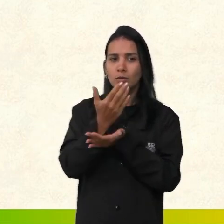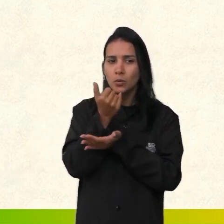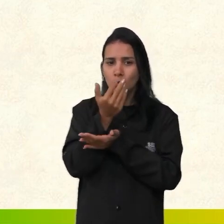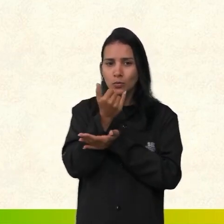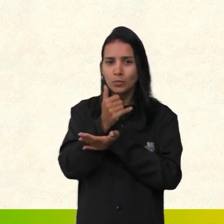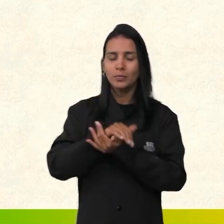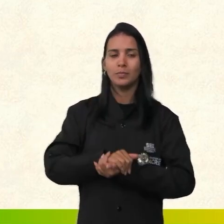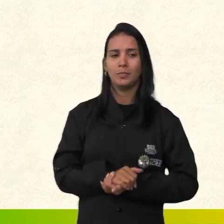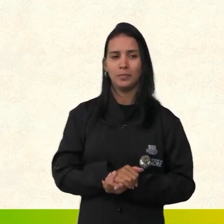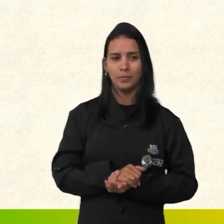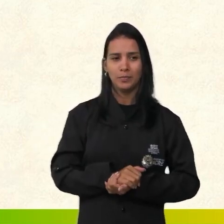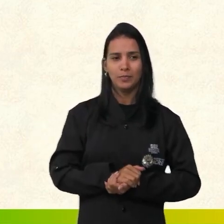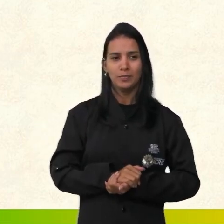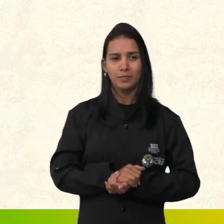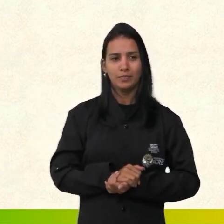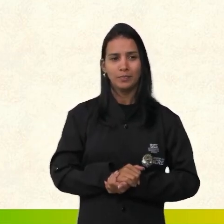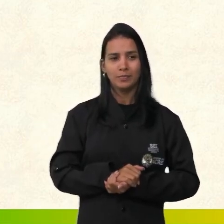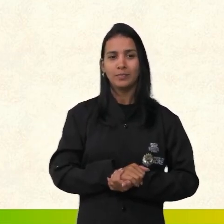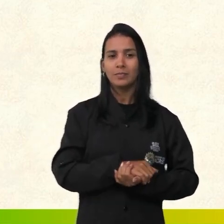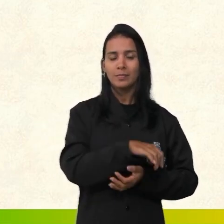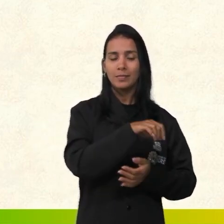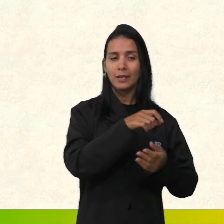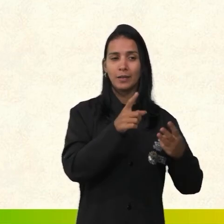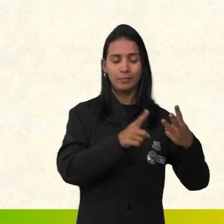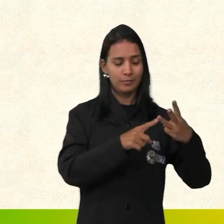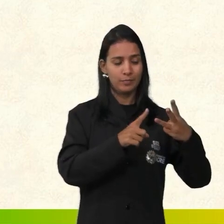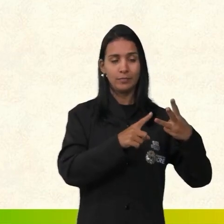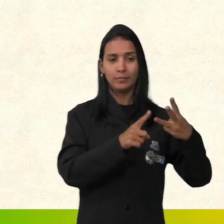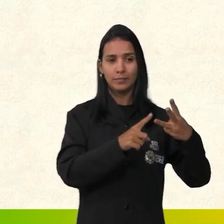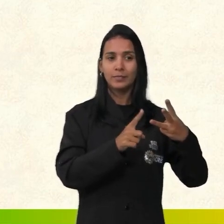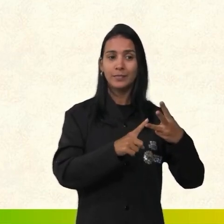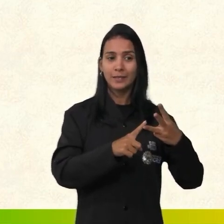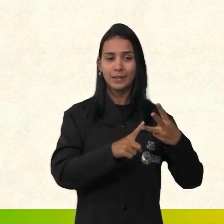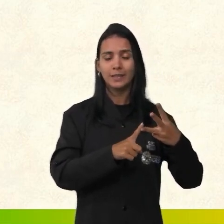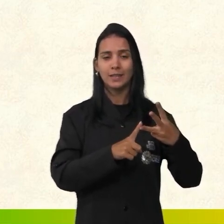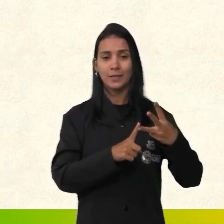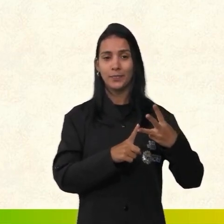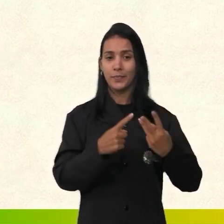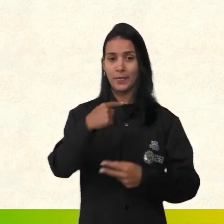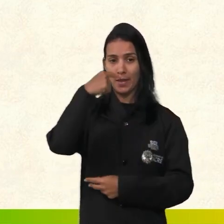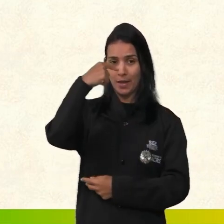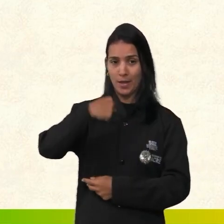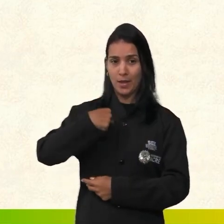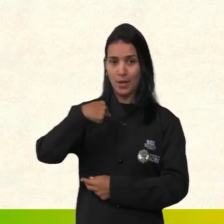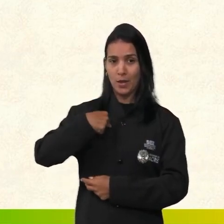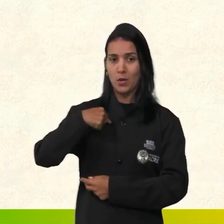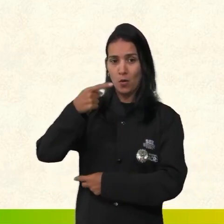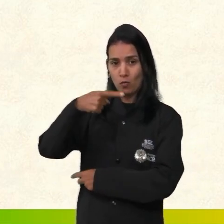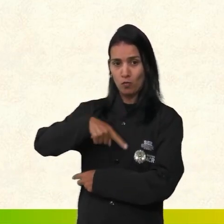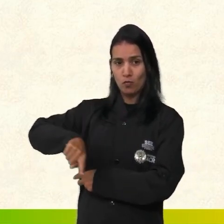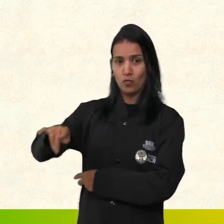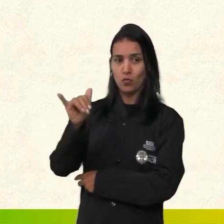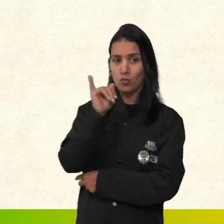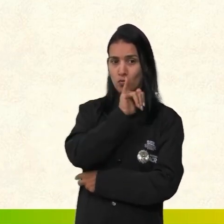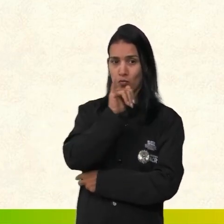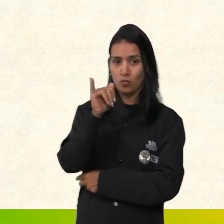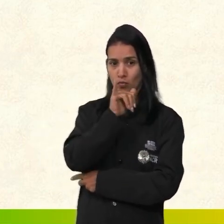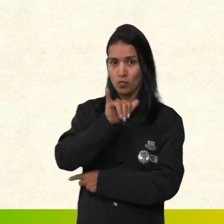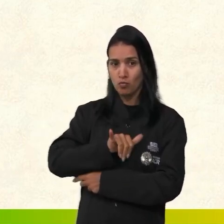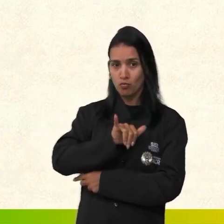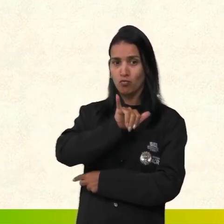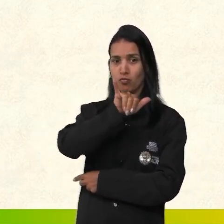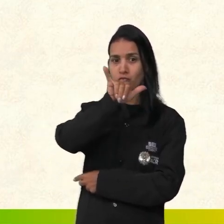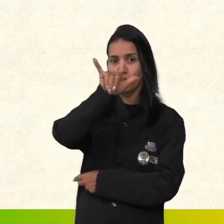Na terceira frase, I went to Italy by plane last month. Eu fui à Itália de avião mês